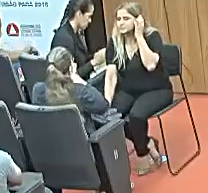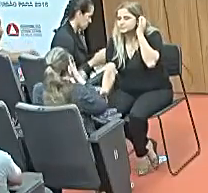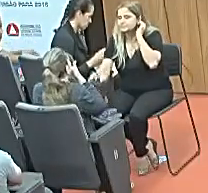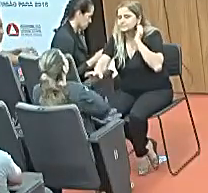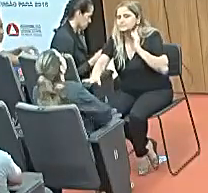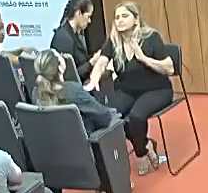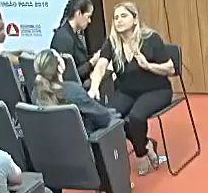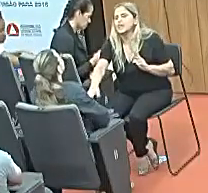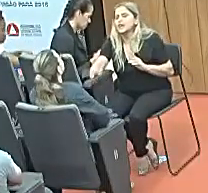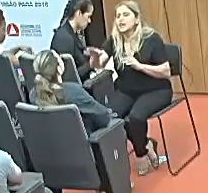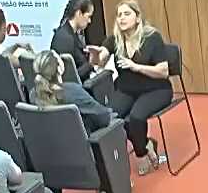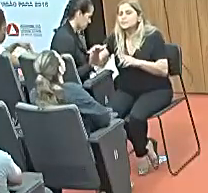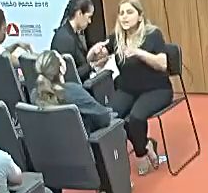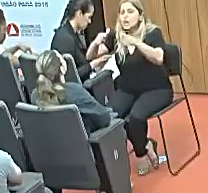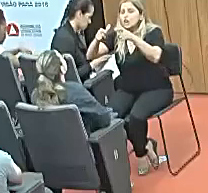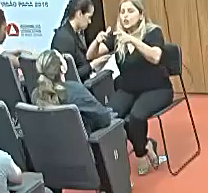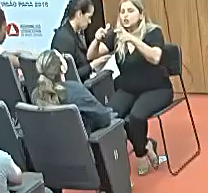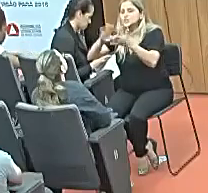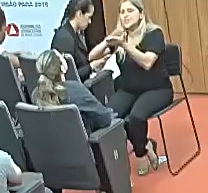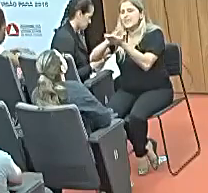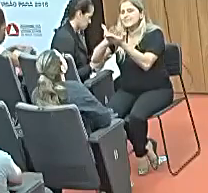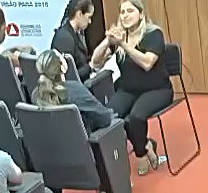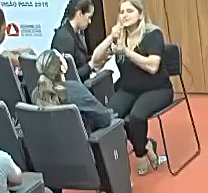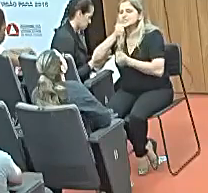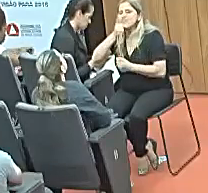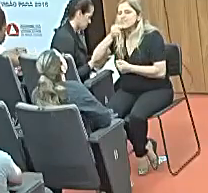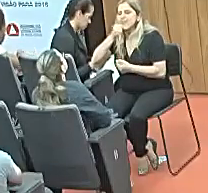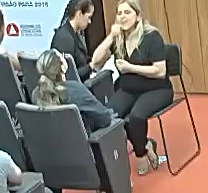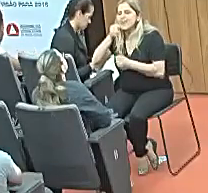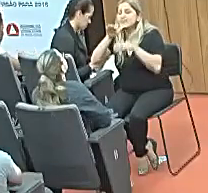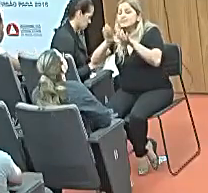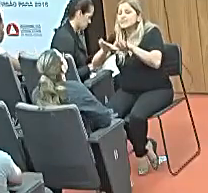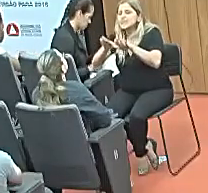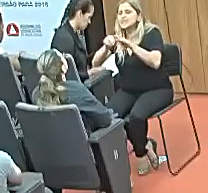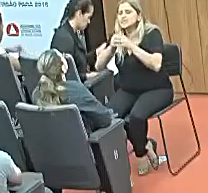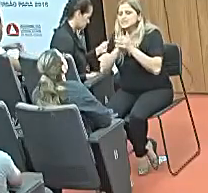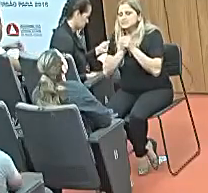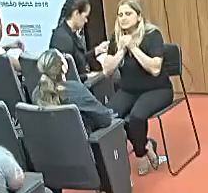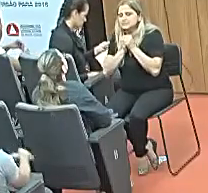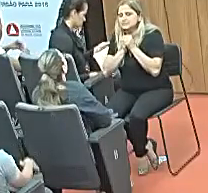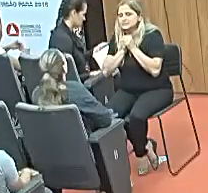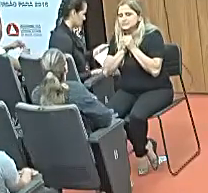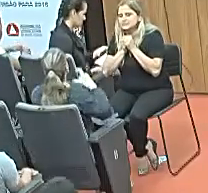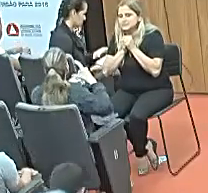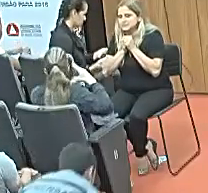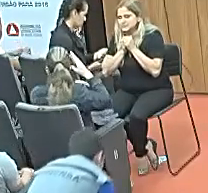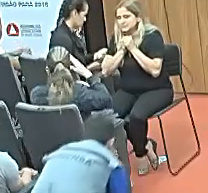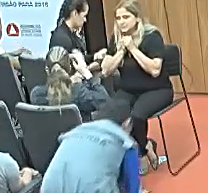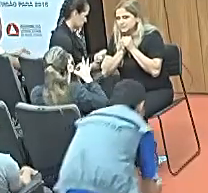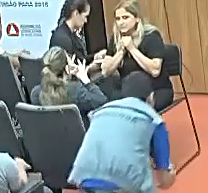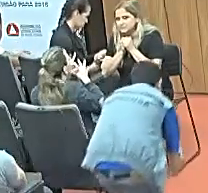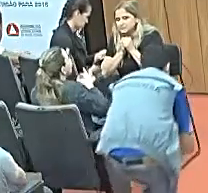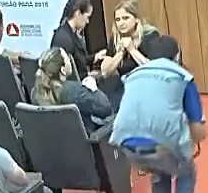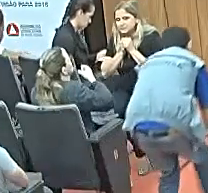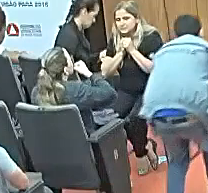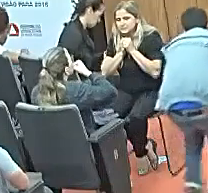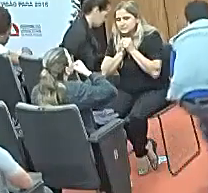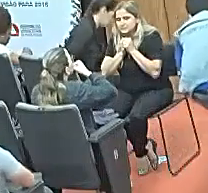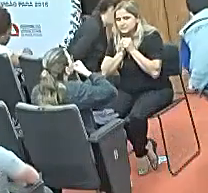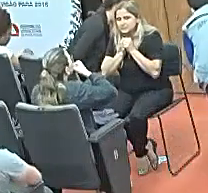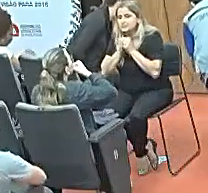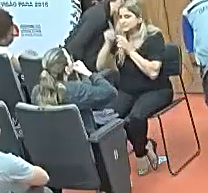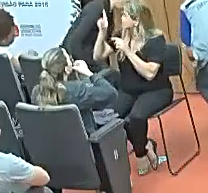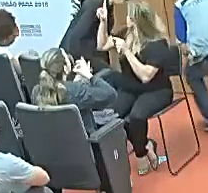era 11 uma sugestão é que o novo governo ele respeitou desse processo como já foi dito que o doutor vilson e